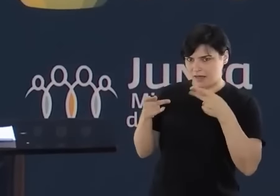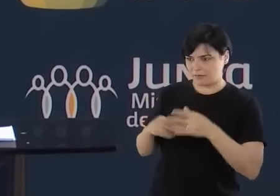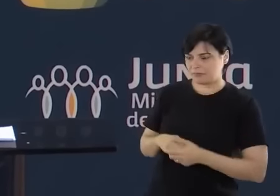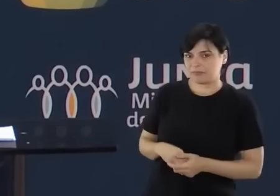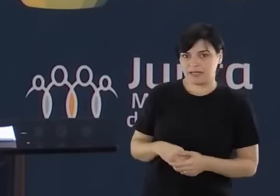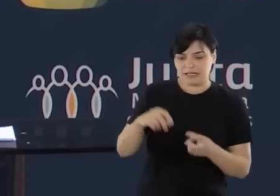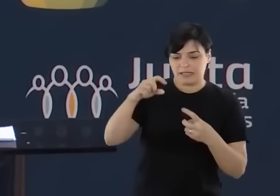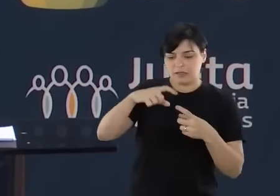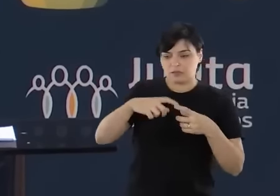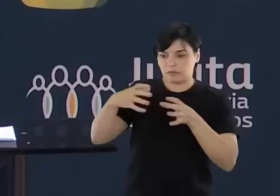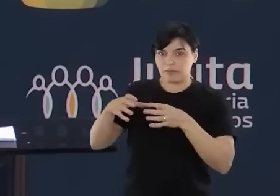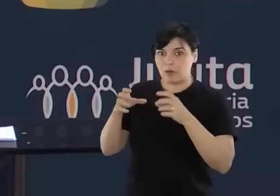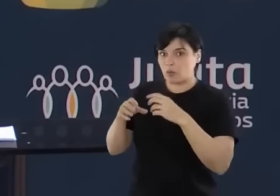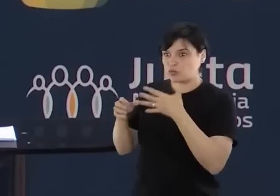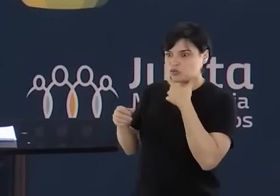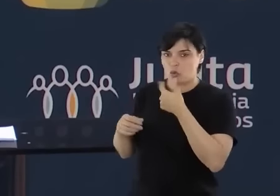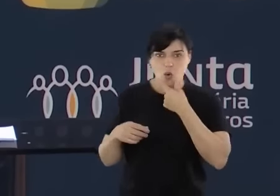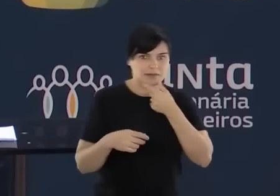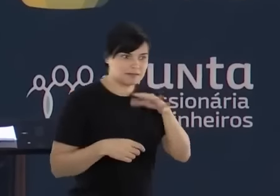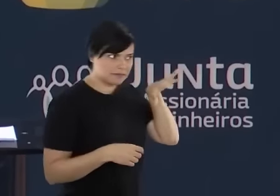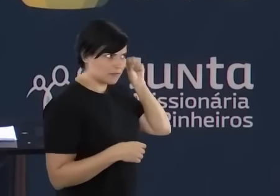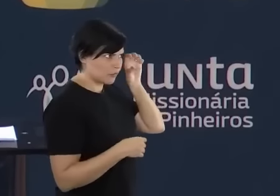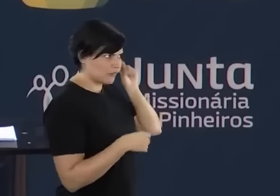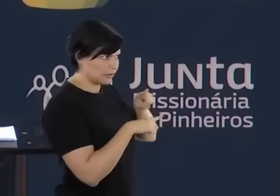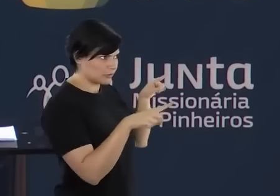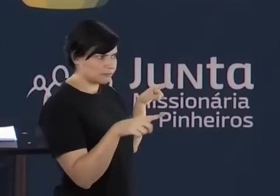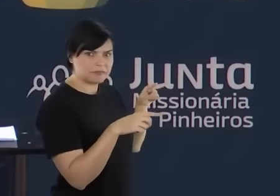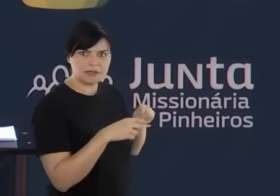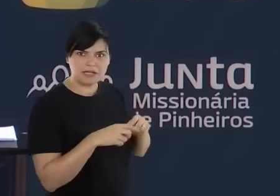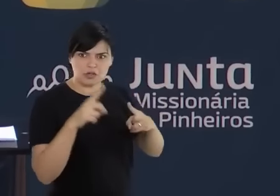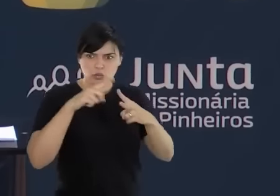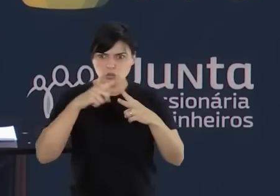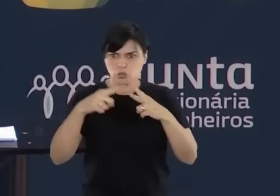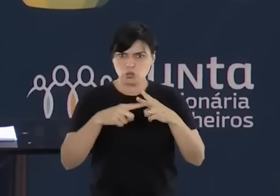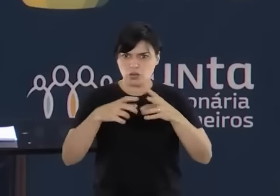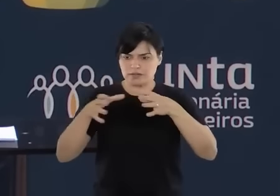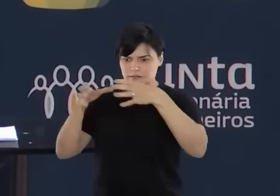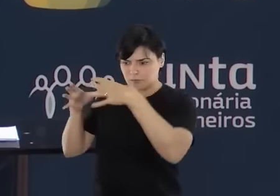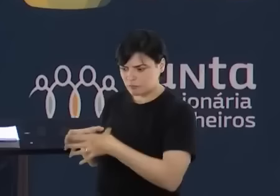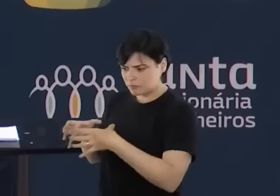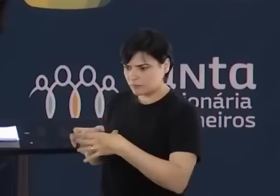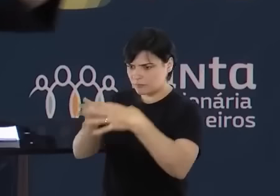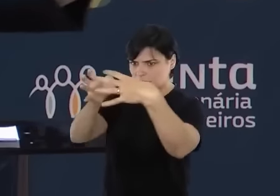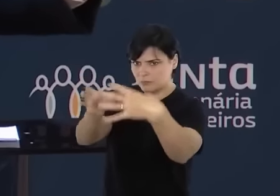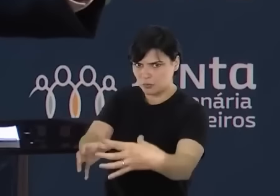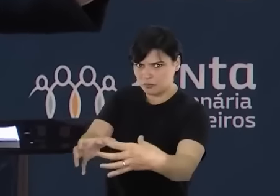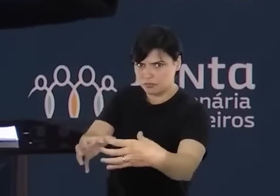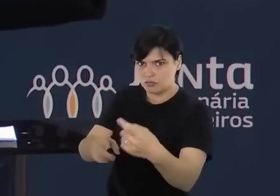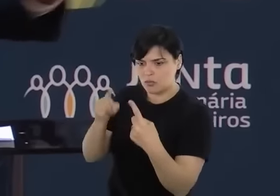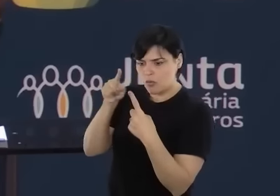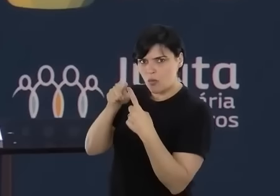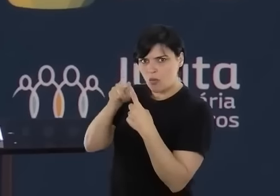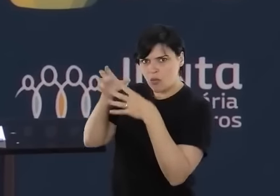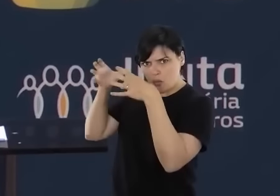aí no Versículo 32 diz que uns a ouvirem falar de ressurreição de mortos escarneceram